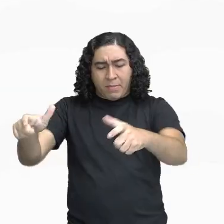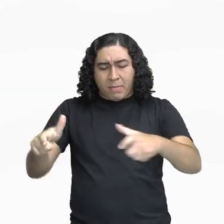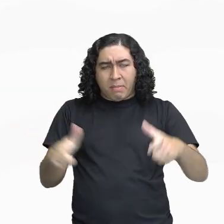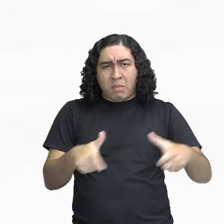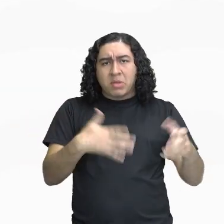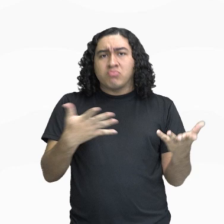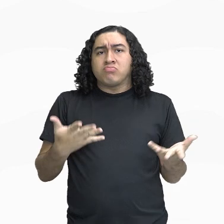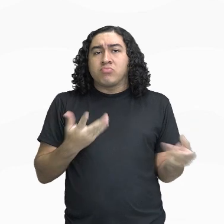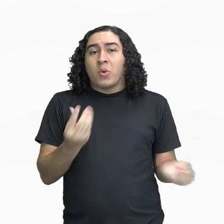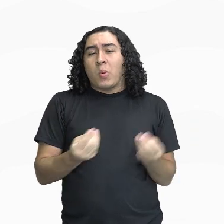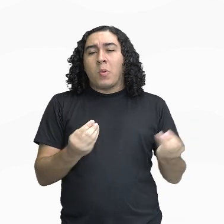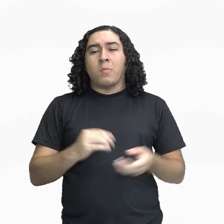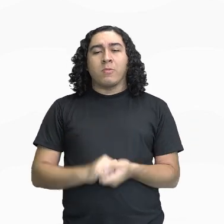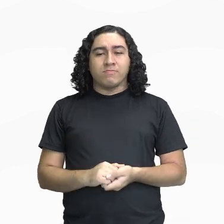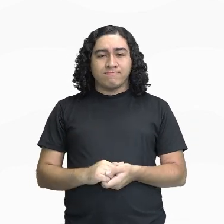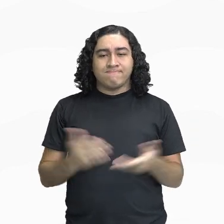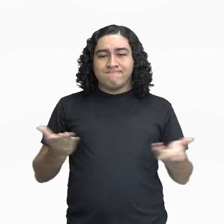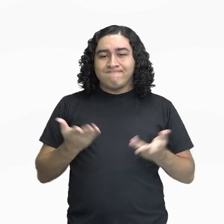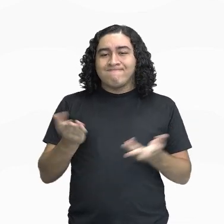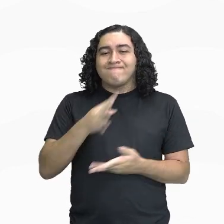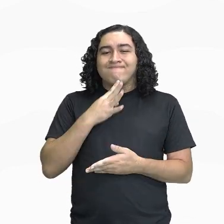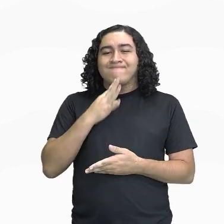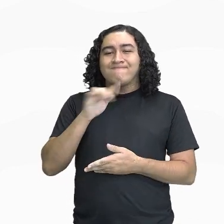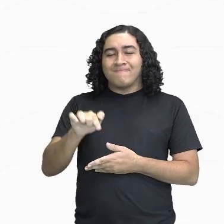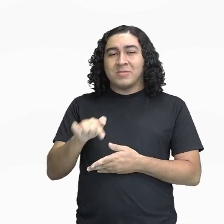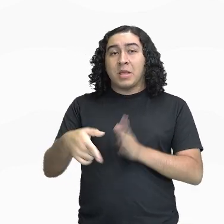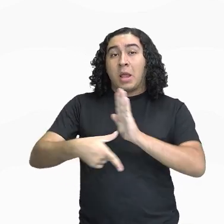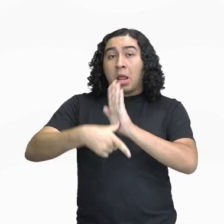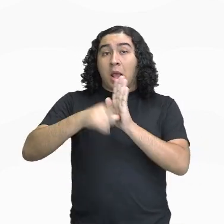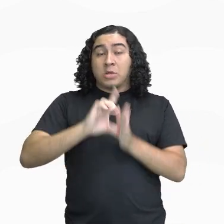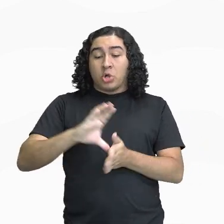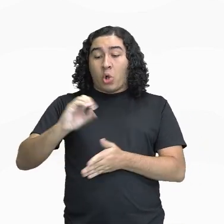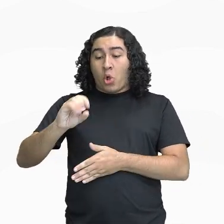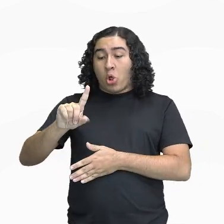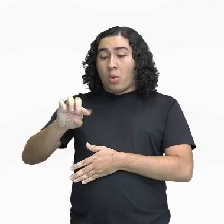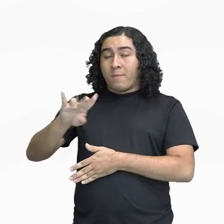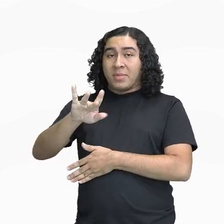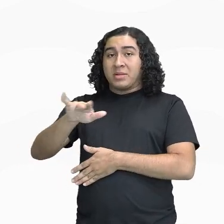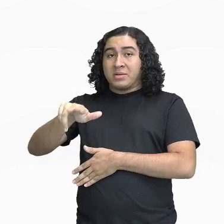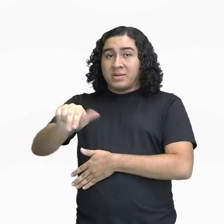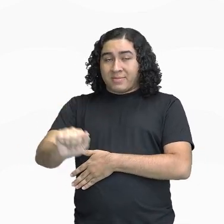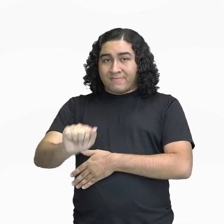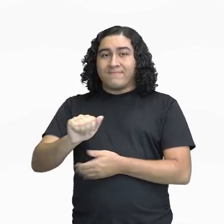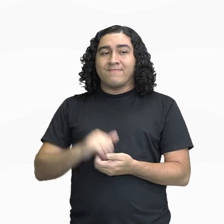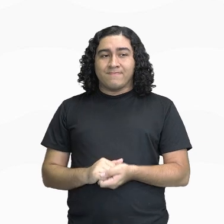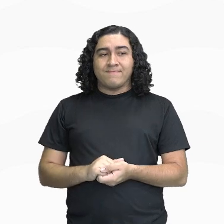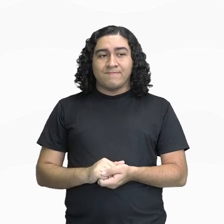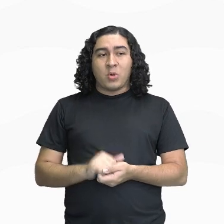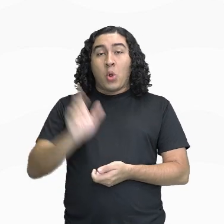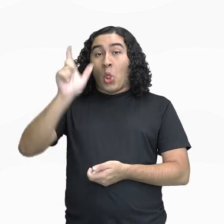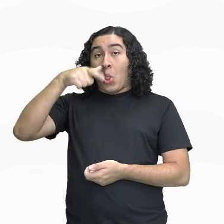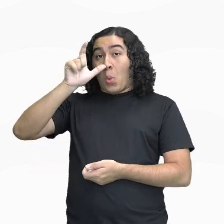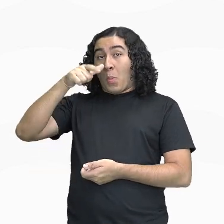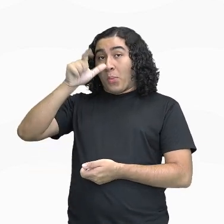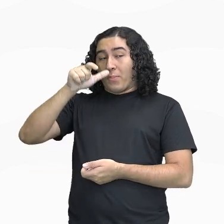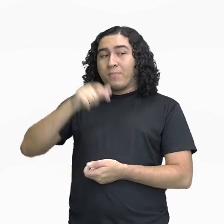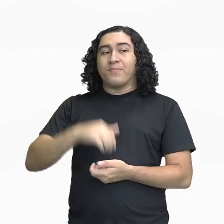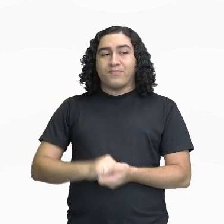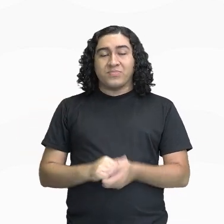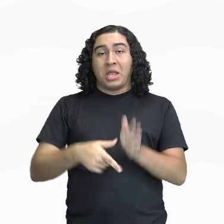vamos conhecer agora, professor, a agricultura sustentável pré-colombiana. E a gente vai falar especificamente nesse momento